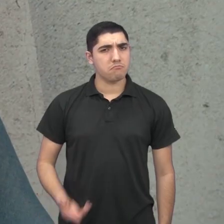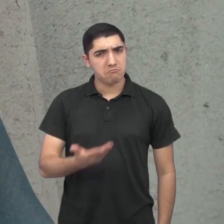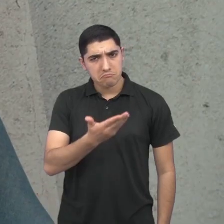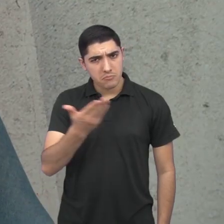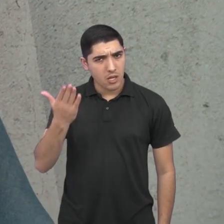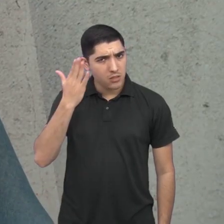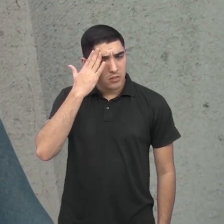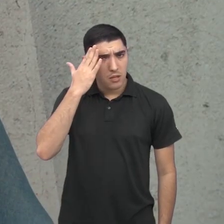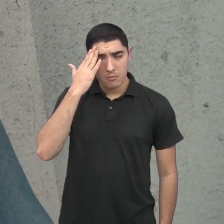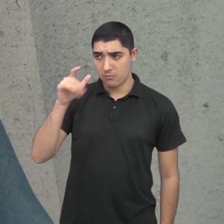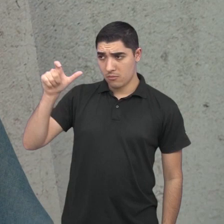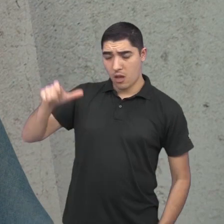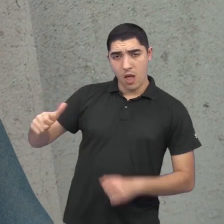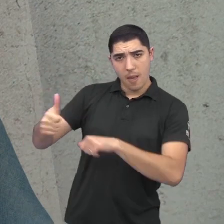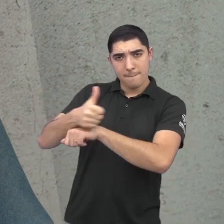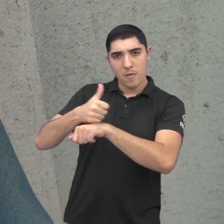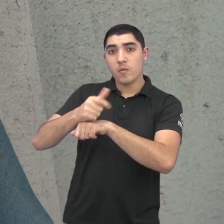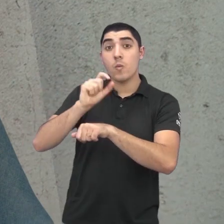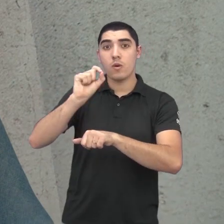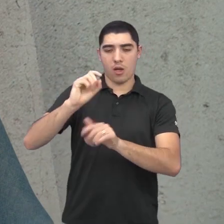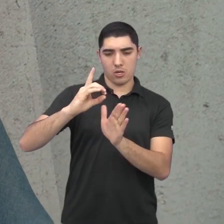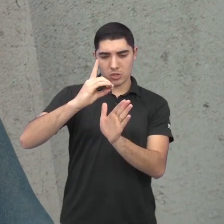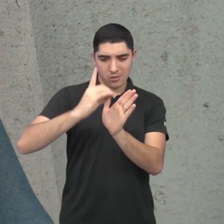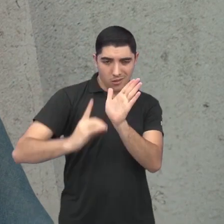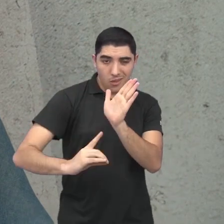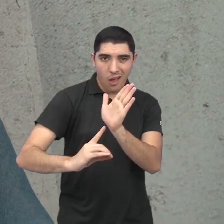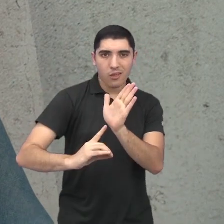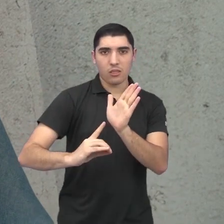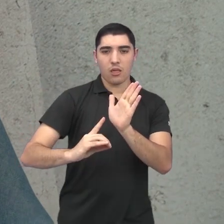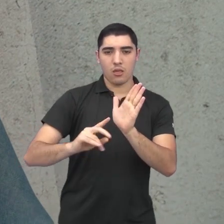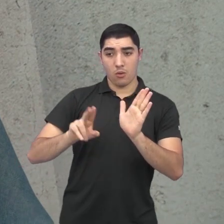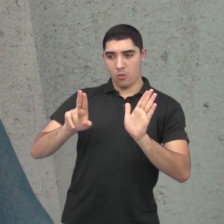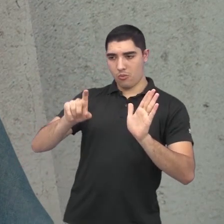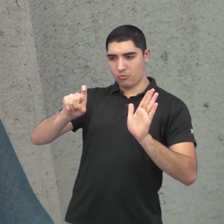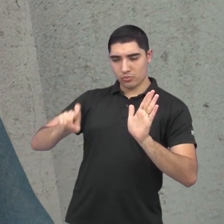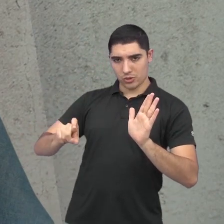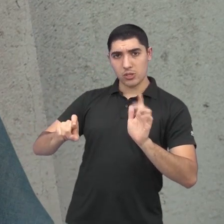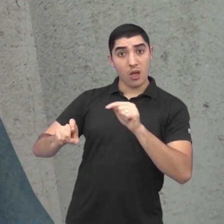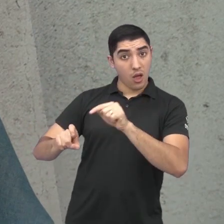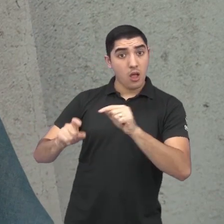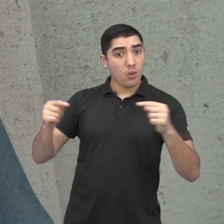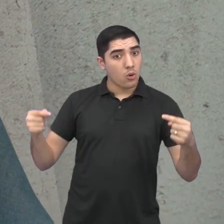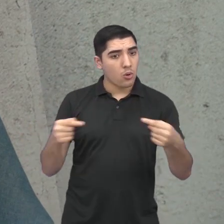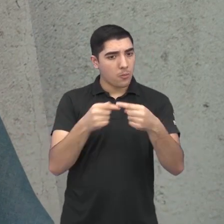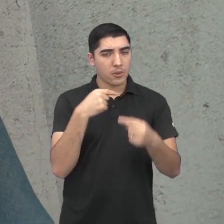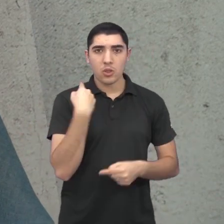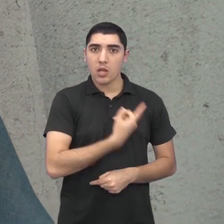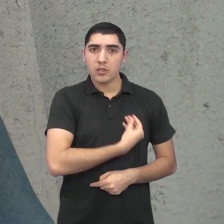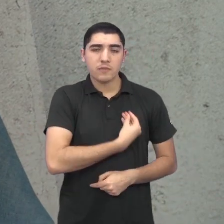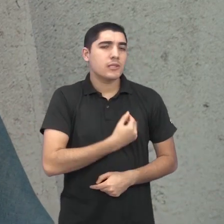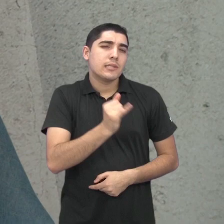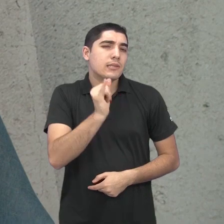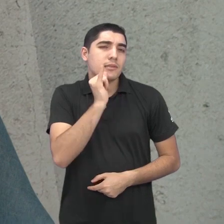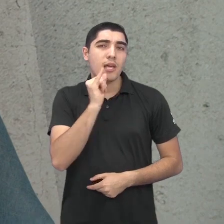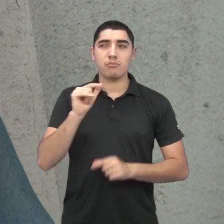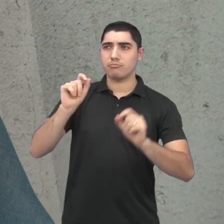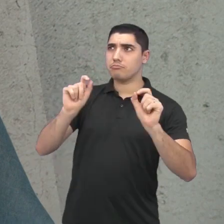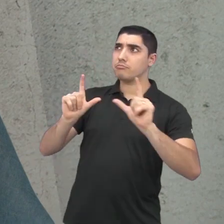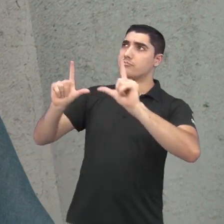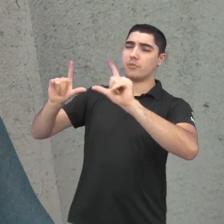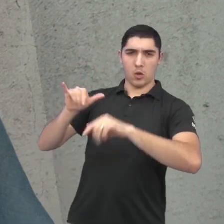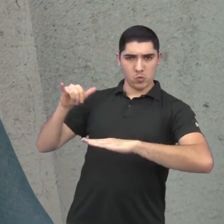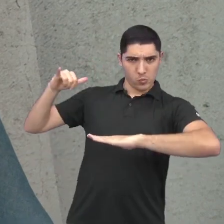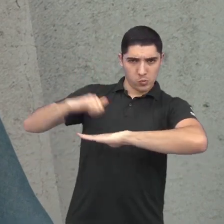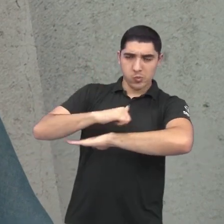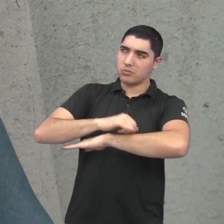sabia que o UX Design existe basicamente em todos os aspectos das nossas vidas? Desde a placa do check-in do aeroporto até